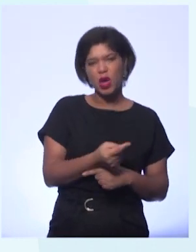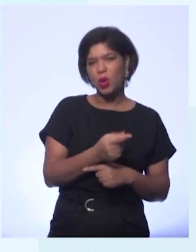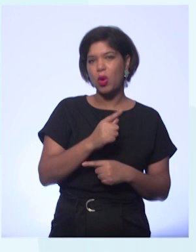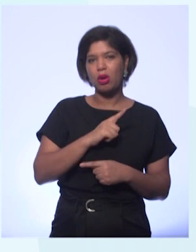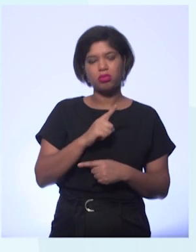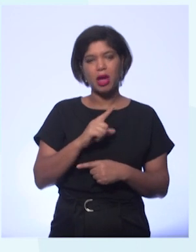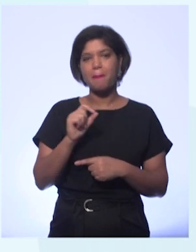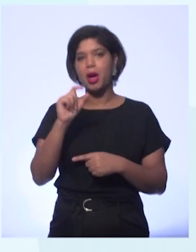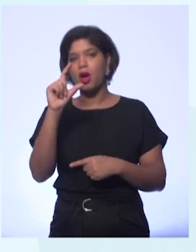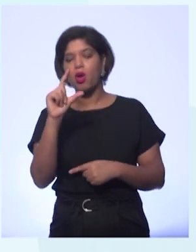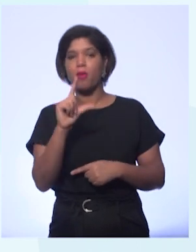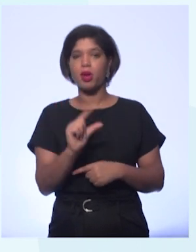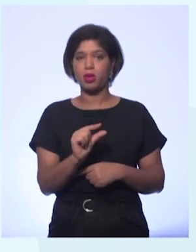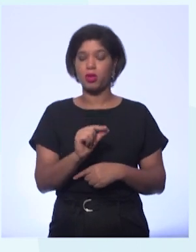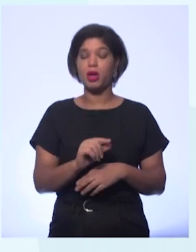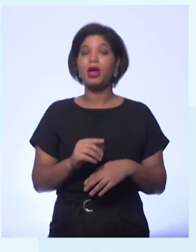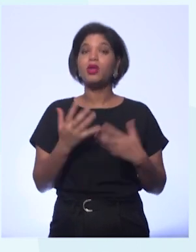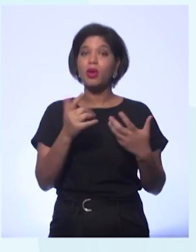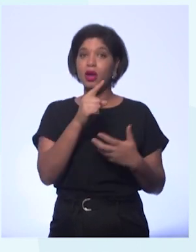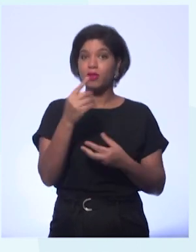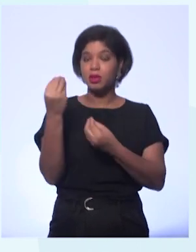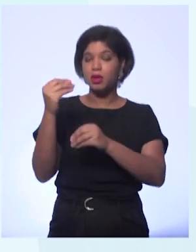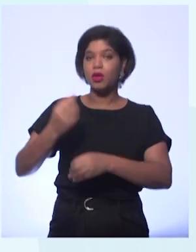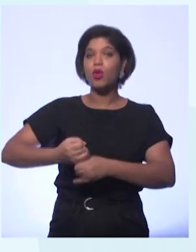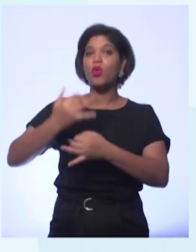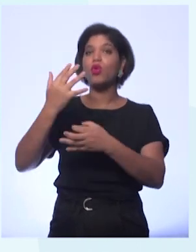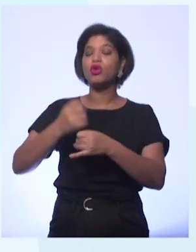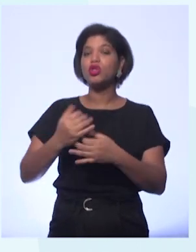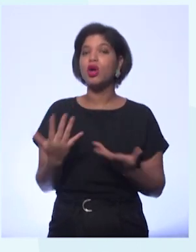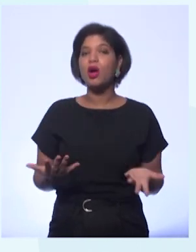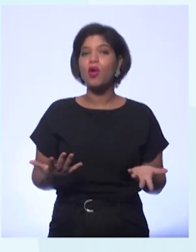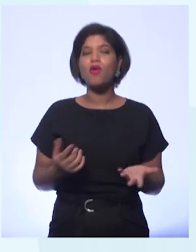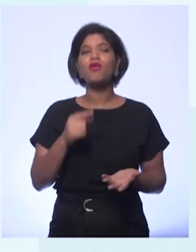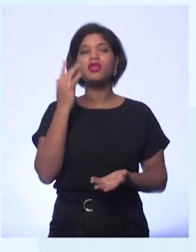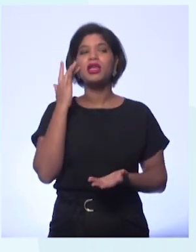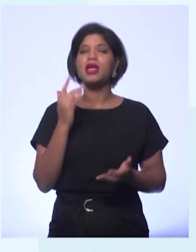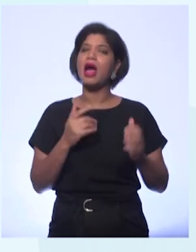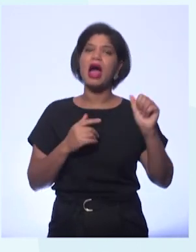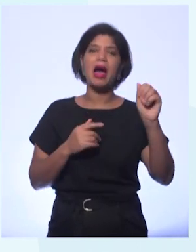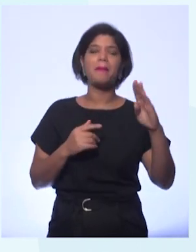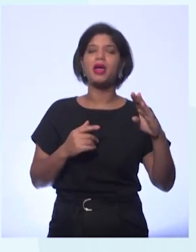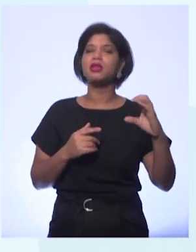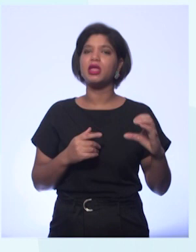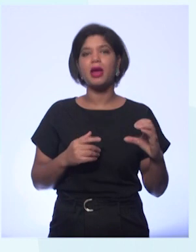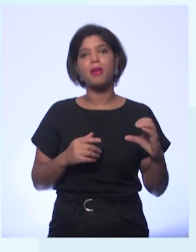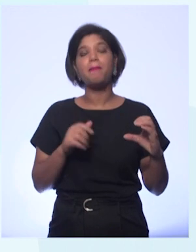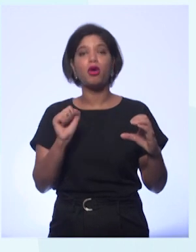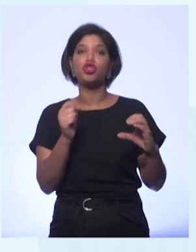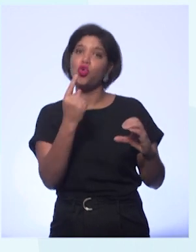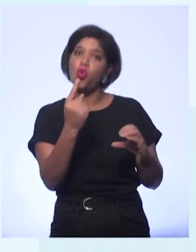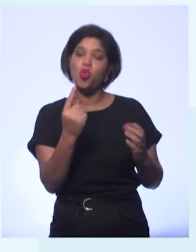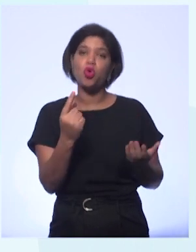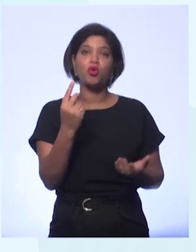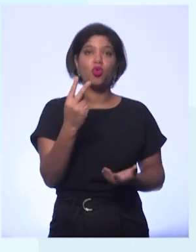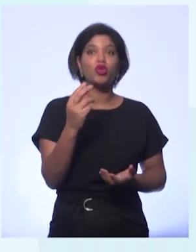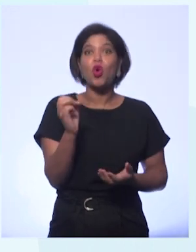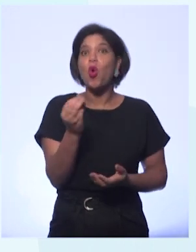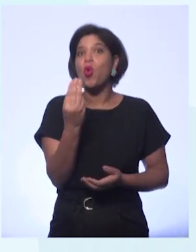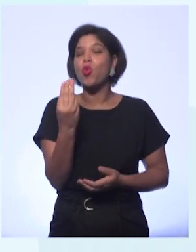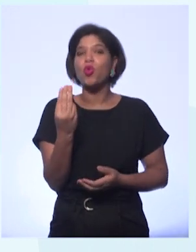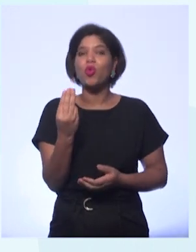que o inteiro. Então, eu quero que você coloque no chat para mim quais dessas, qual ou quais, né? Porque pode ser uma só, pode ser duas ou até as três, né?